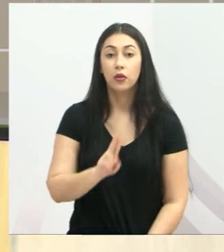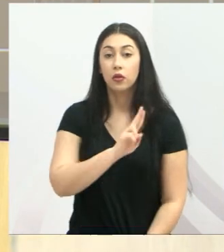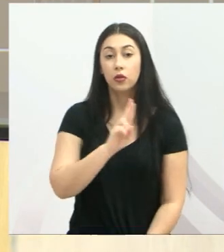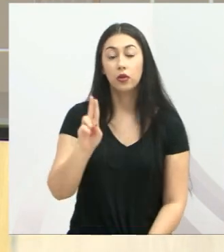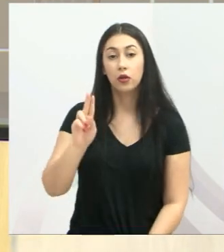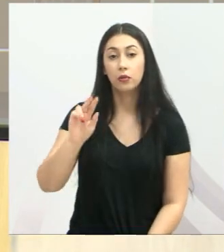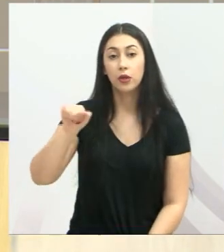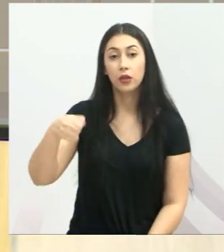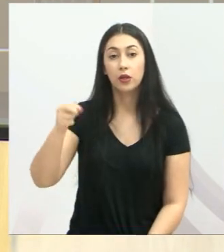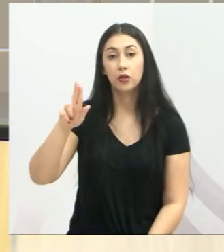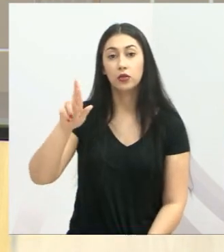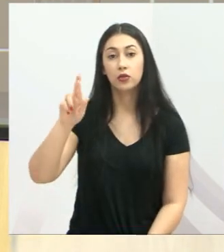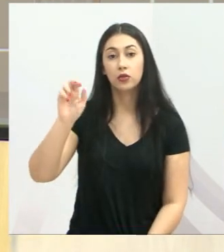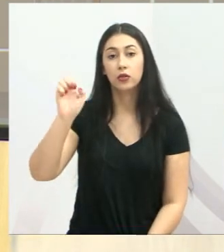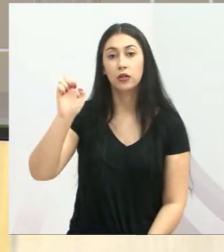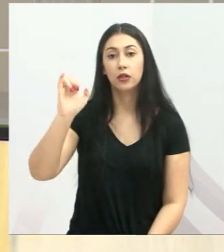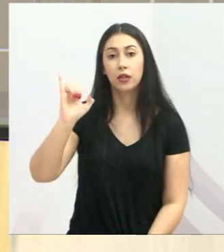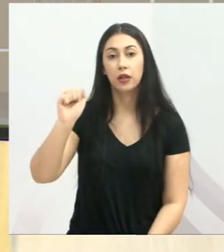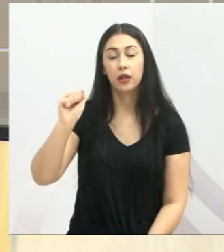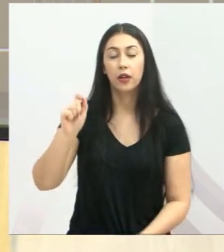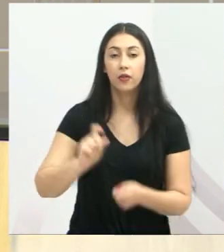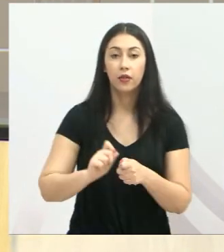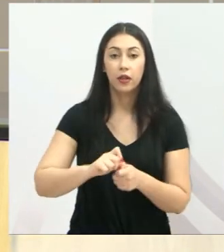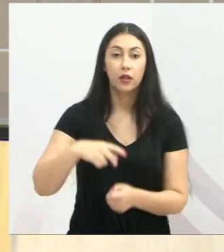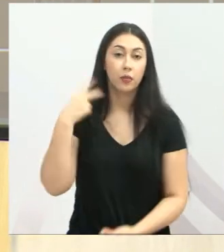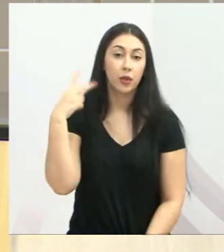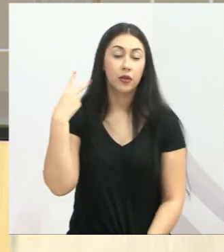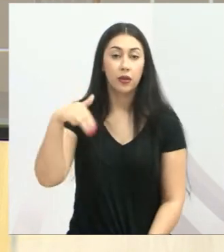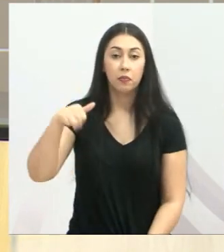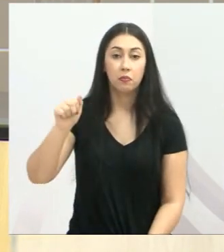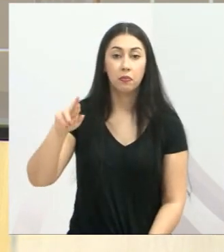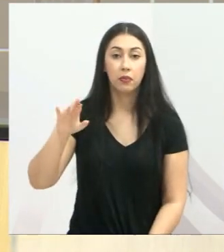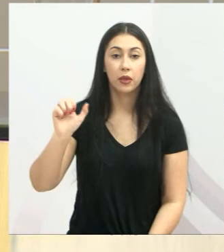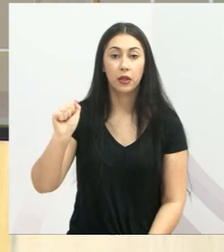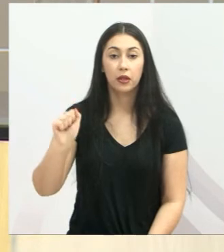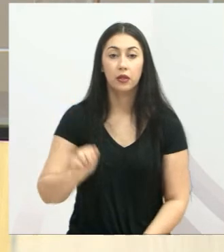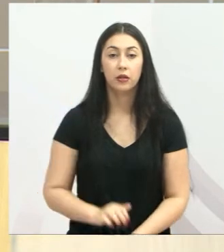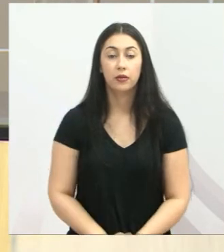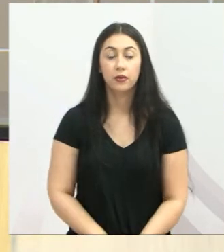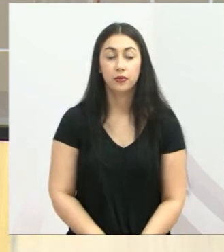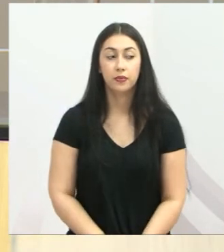Corda Ferraz. Voto formulado pela vereadora Maria Amélia.